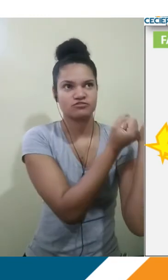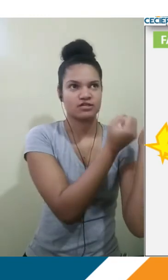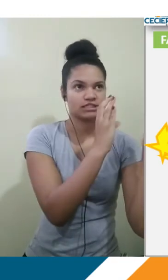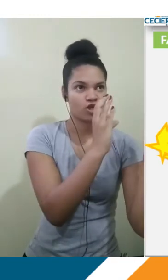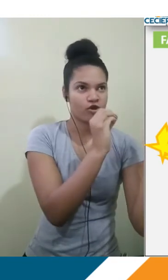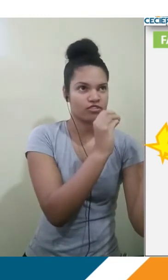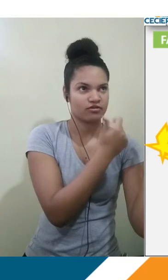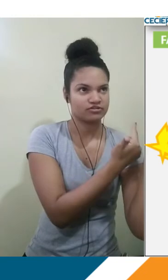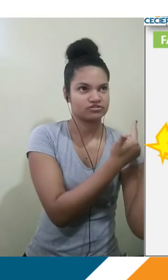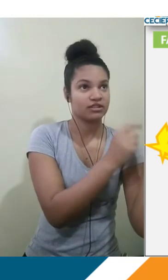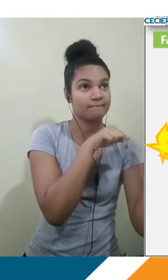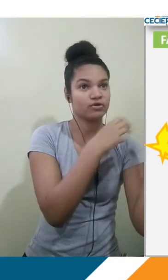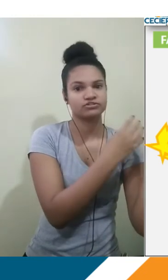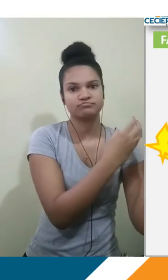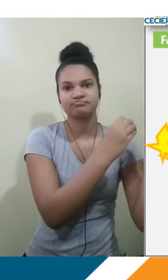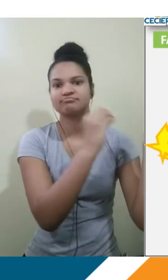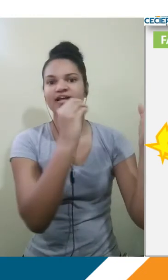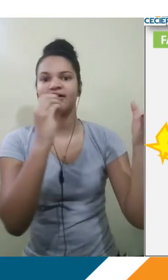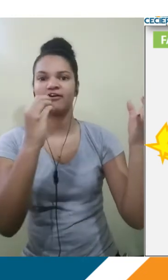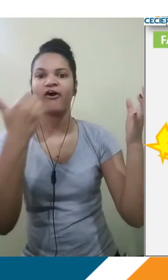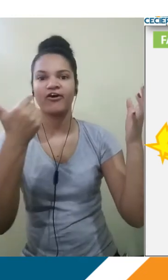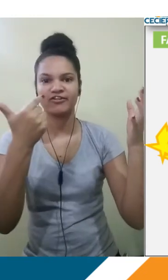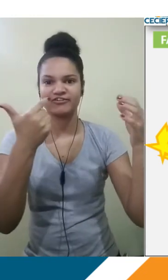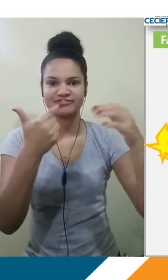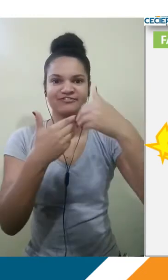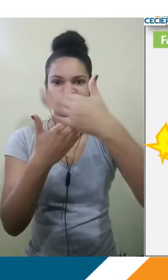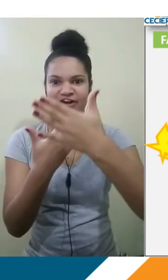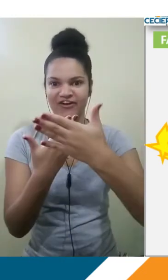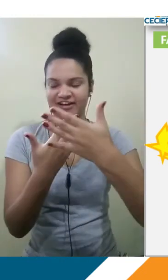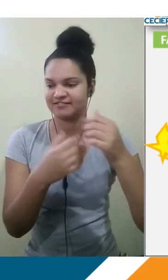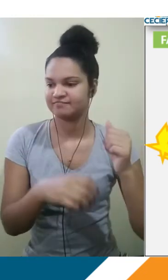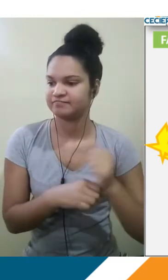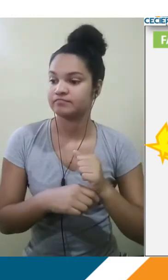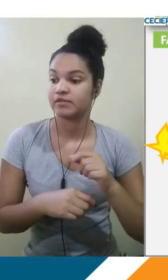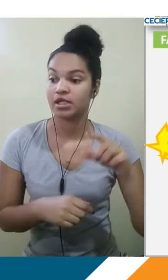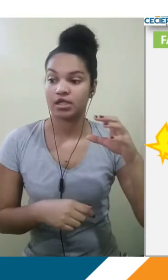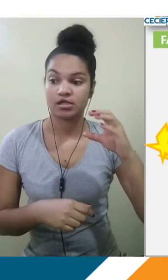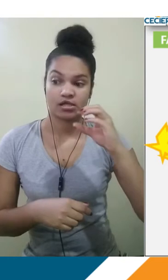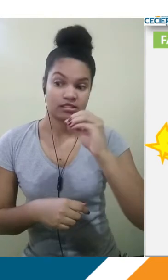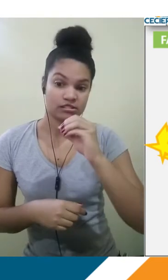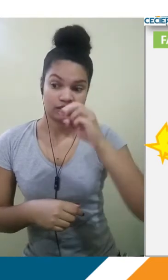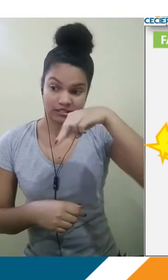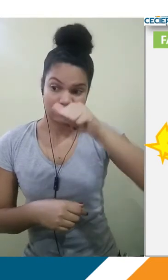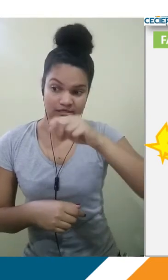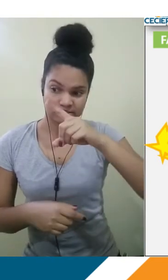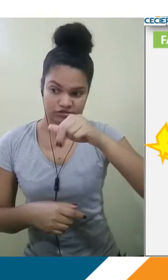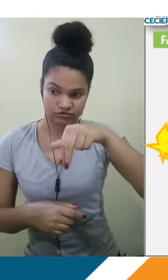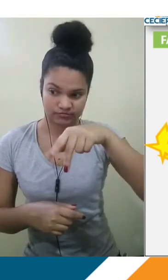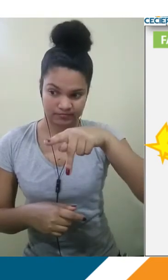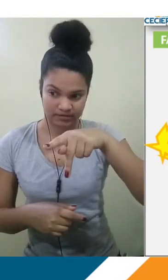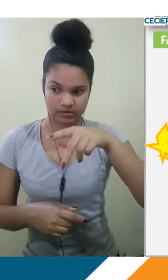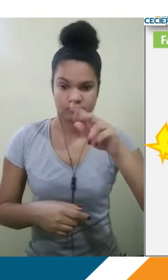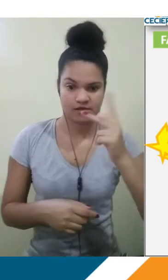para a atmosfera e esse oxigênio vem da água. Outro produto da fase fotoquímica são os hidrogênios,